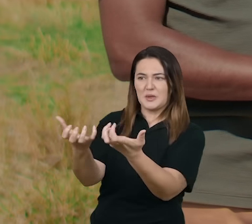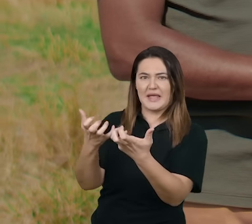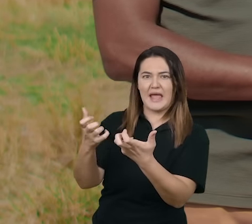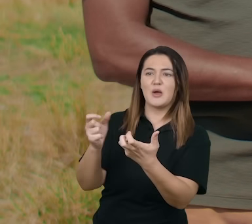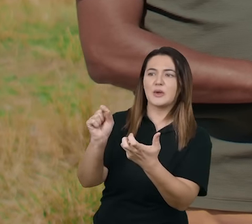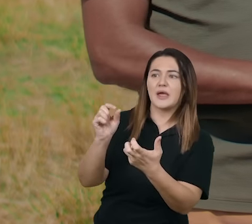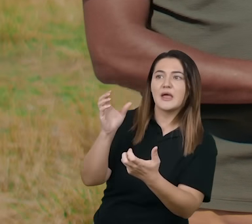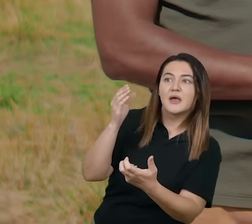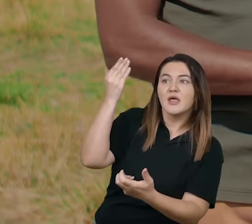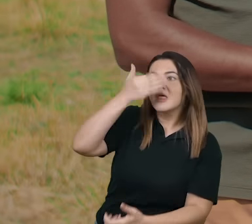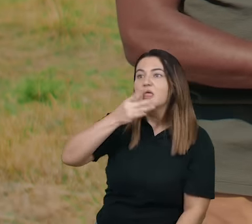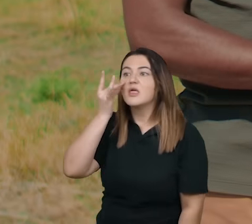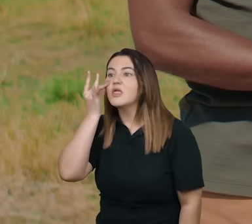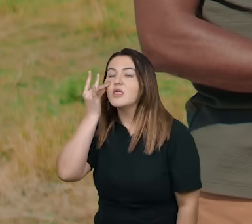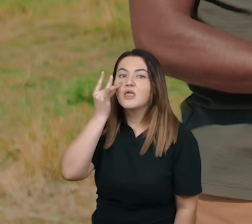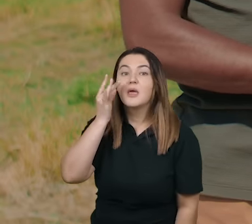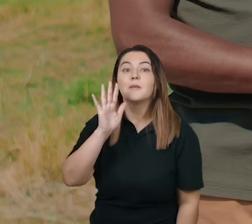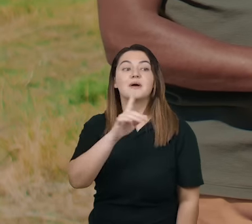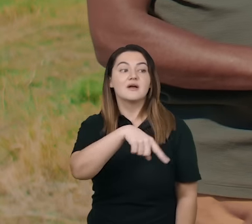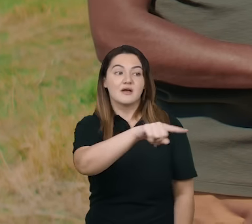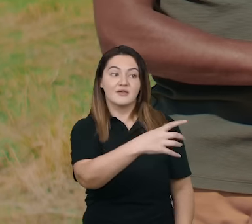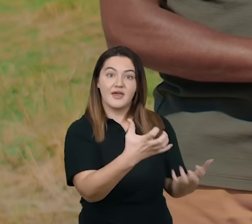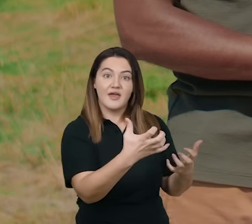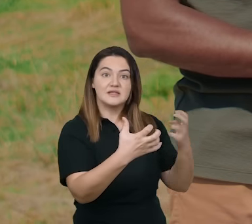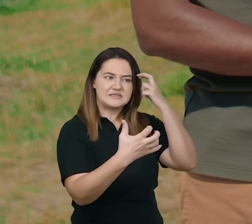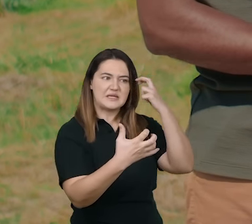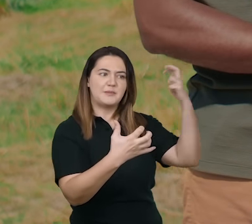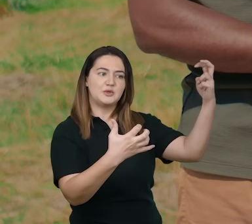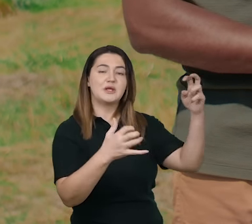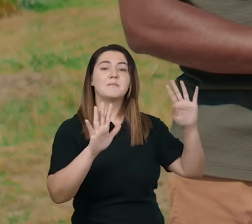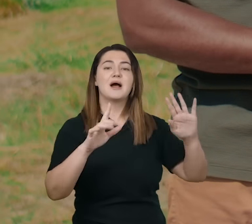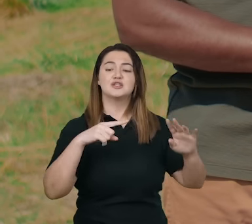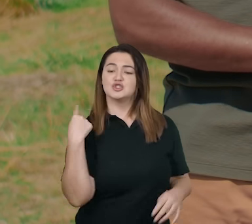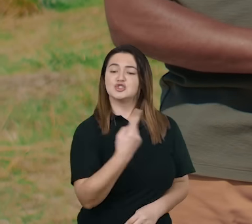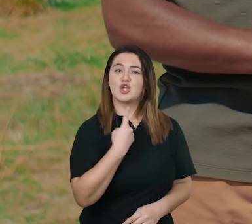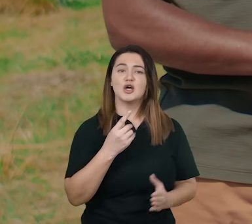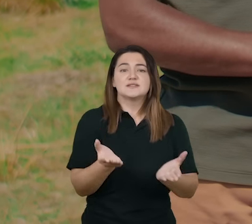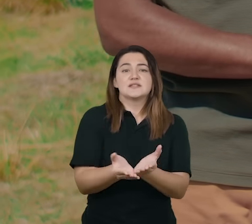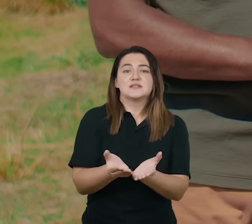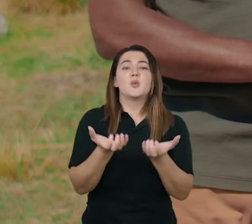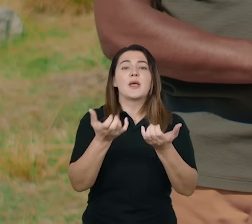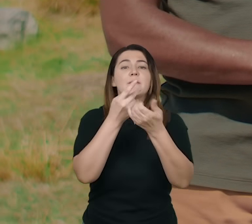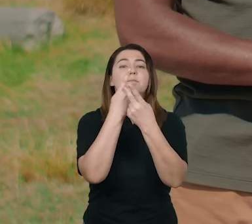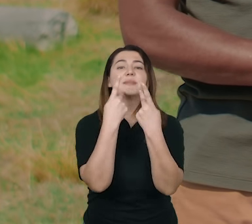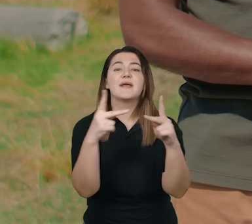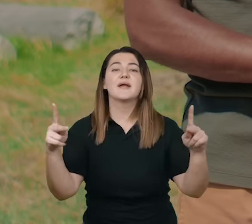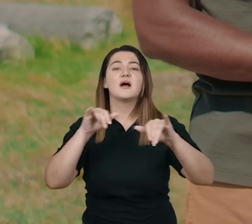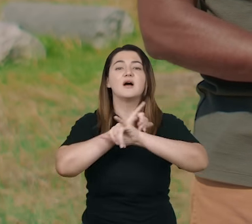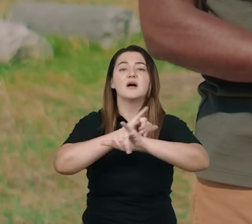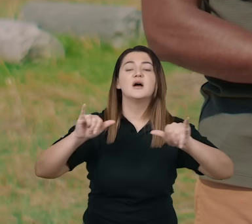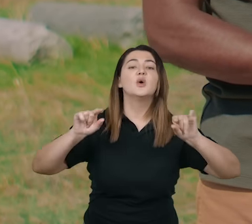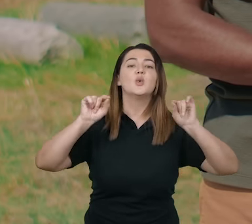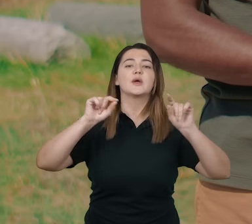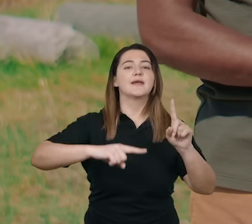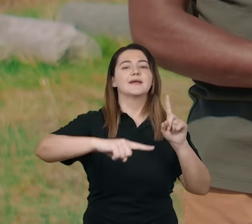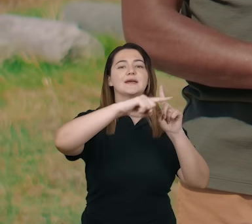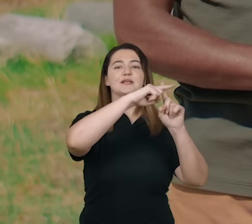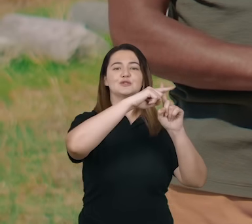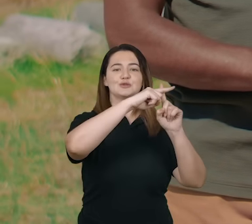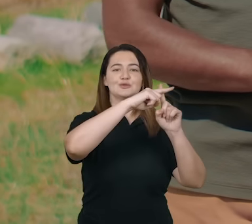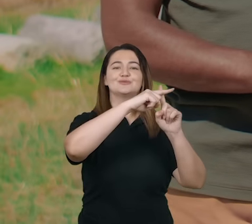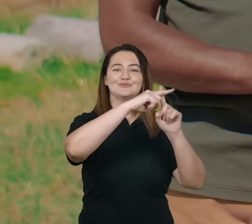gregos buscam sabedoria, mas nós pregamos o Cristo crucificado, escândalo para os judeus, loucura